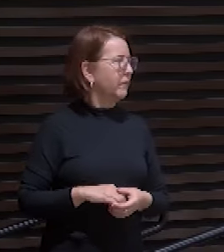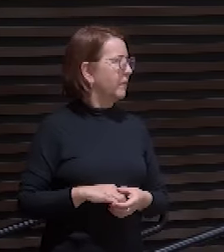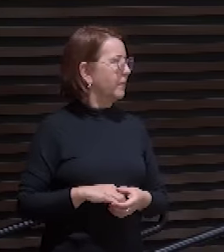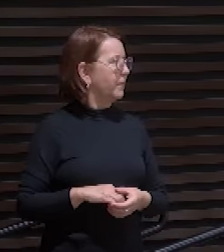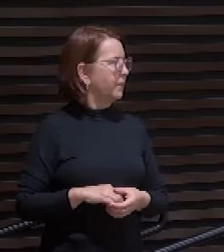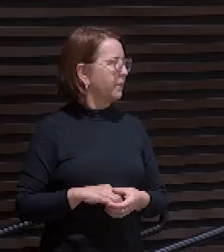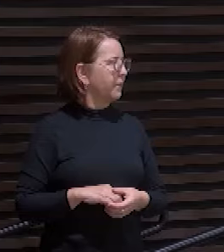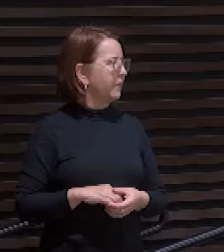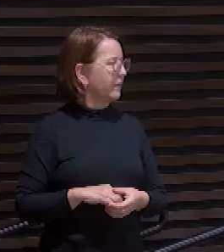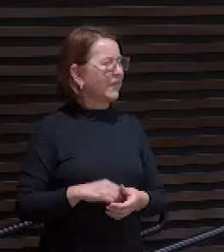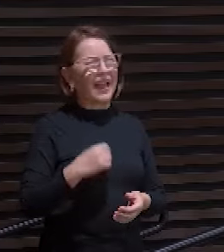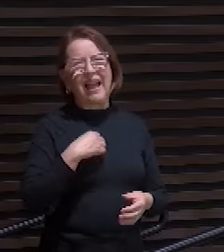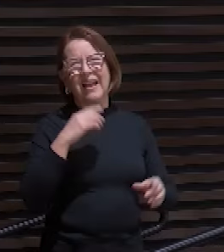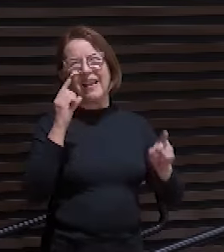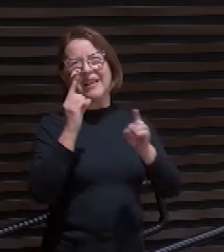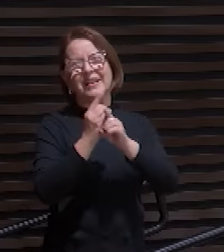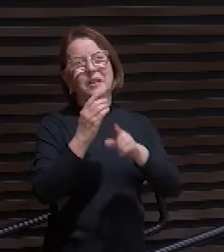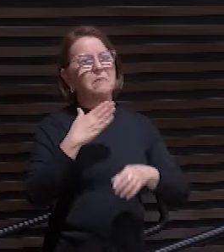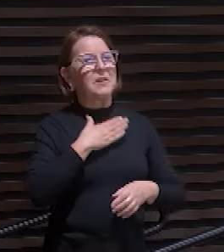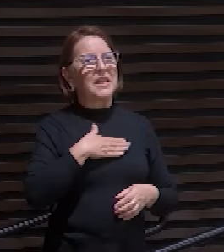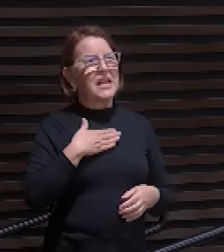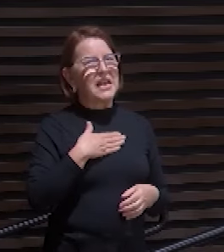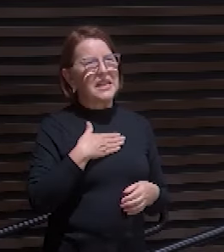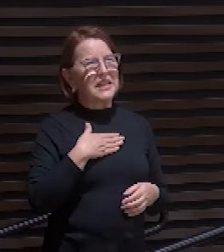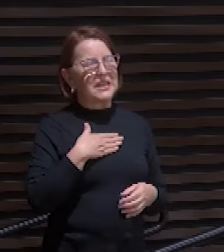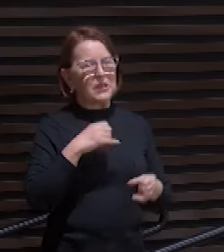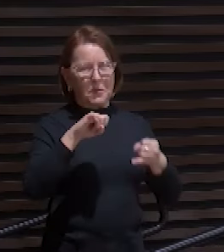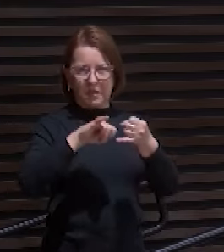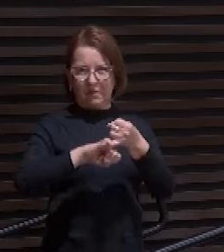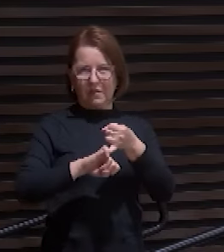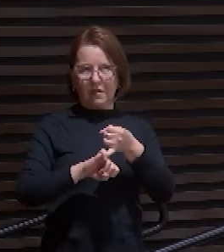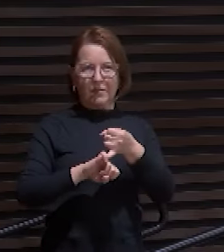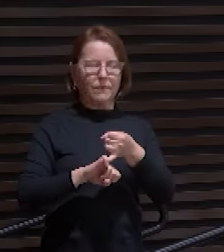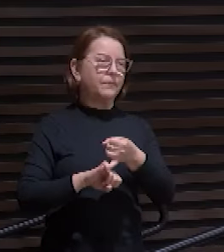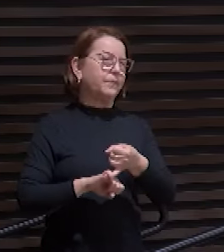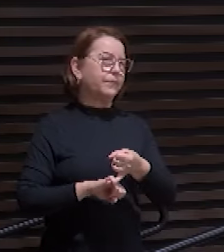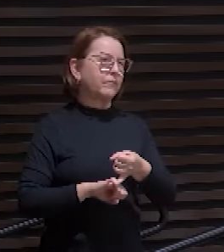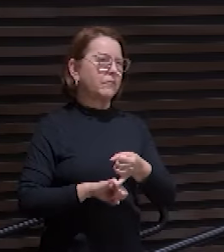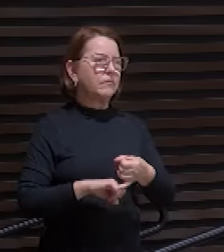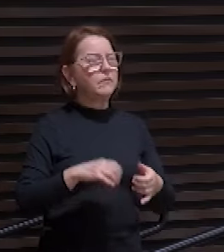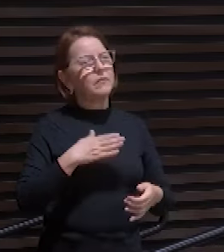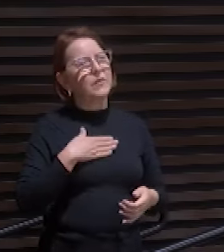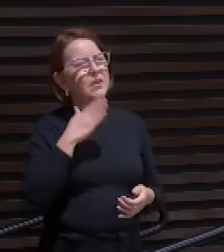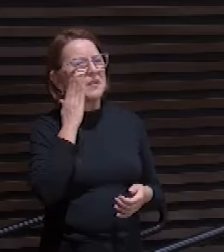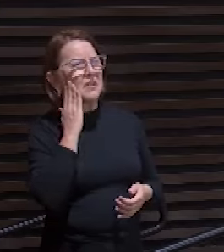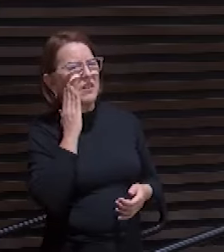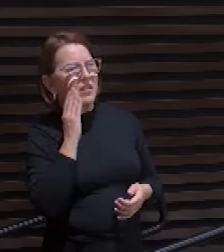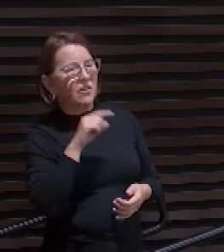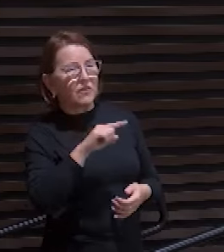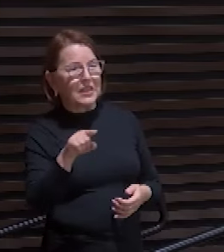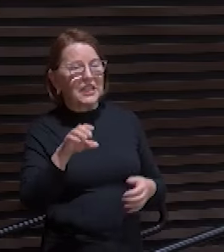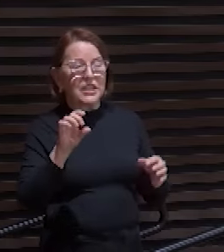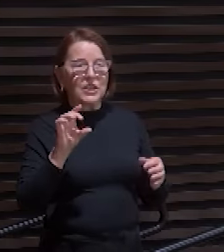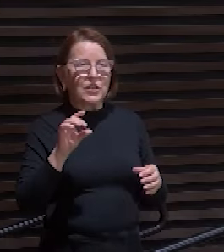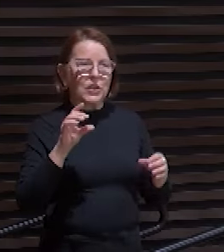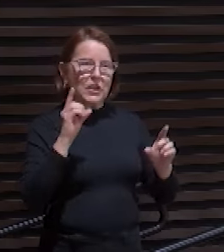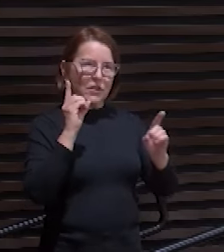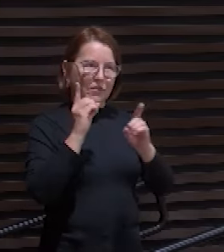Eu vou encontrar prazer num caso, num adultério. Meu querido, minha querida, você só vai